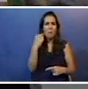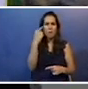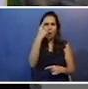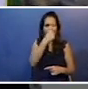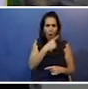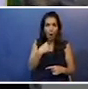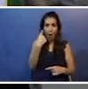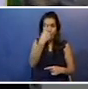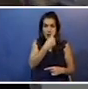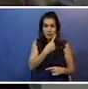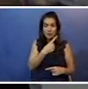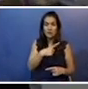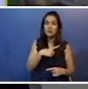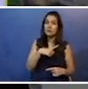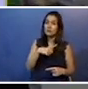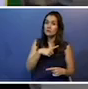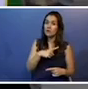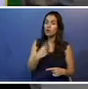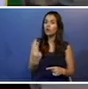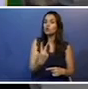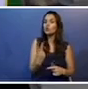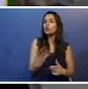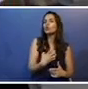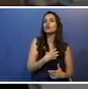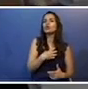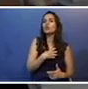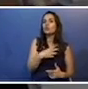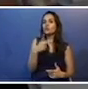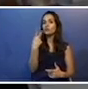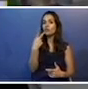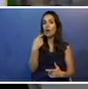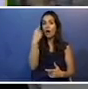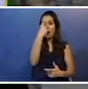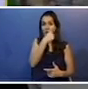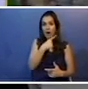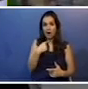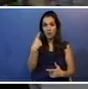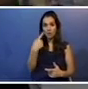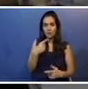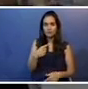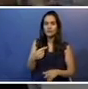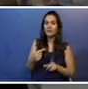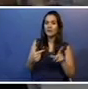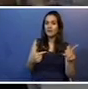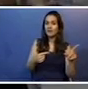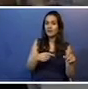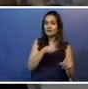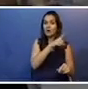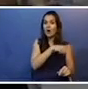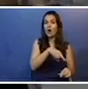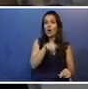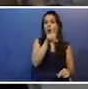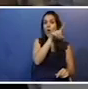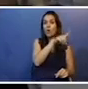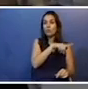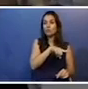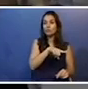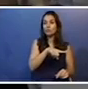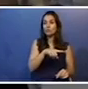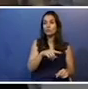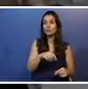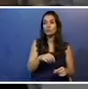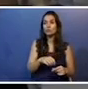2 maneiras, né, de falar essas horas. Porque esse é um relógio analógico, ele não é um